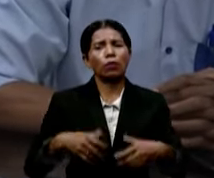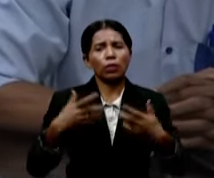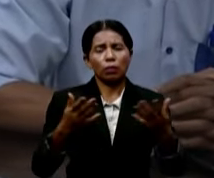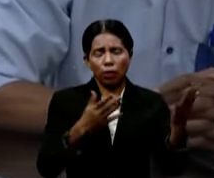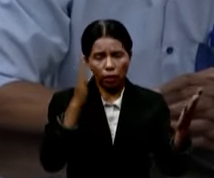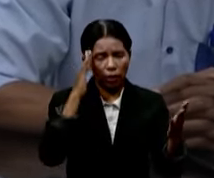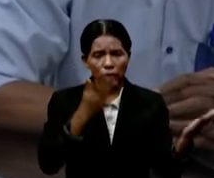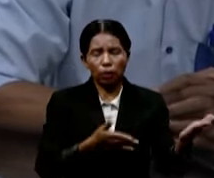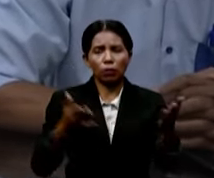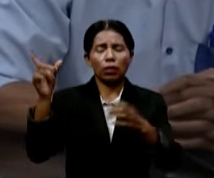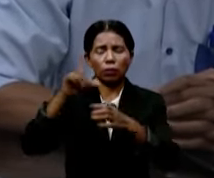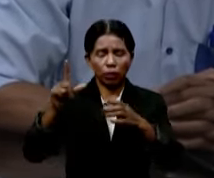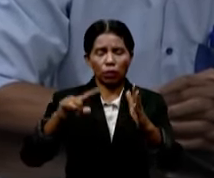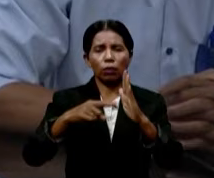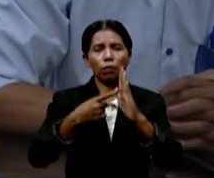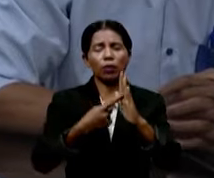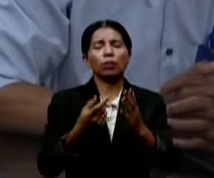unión hoy.